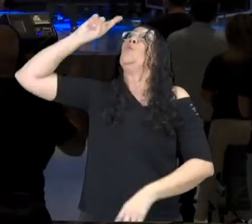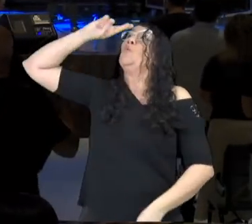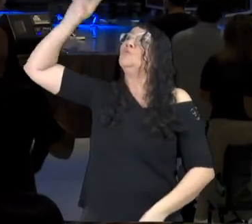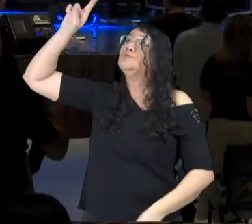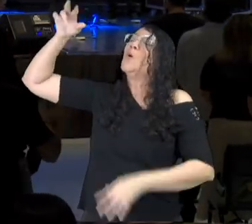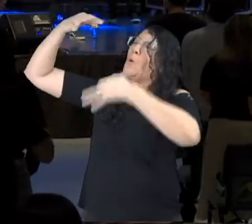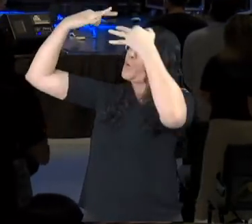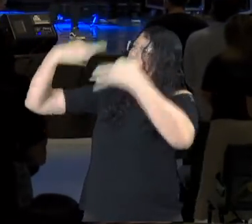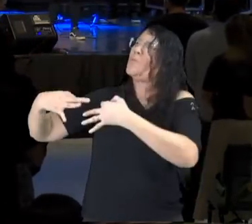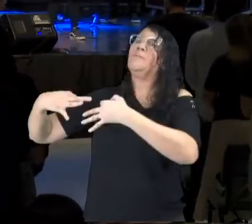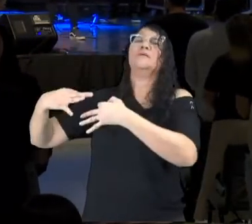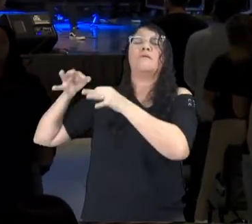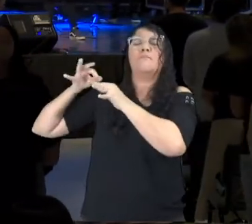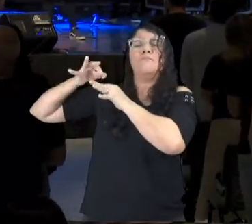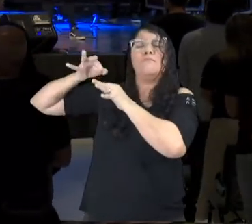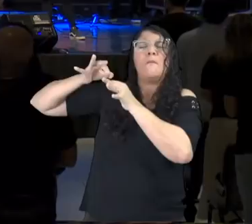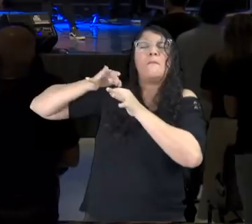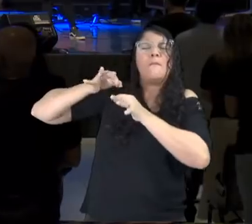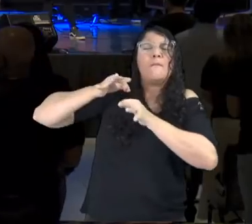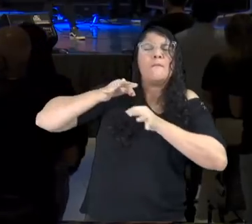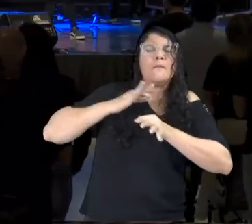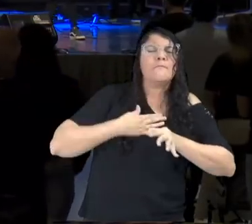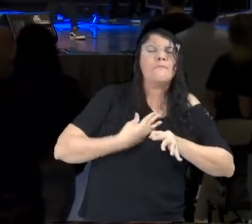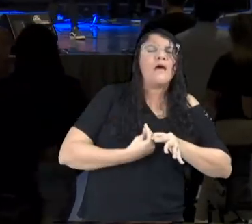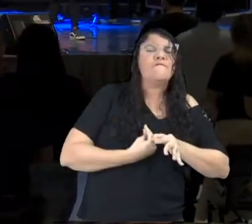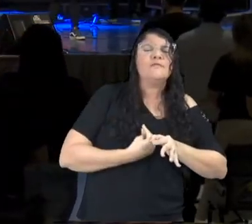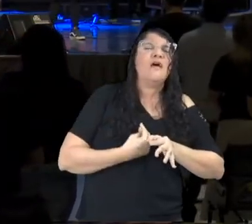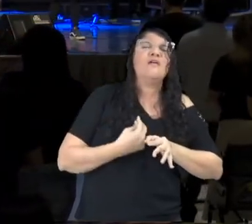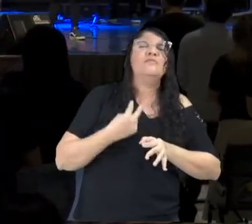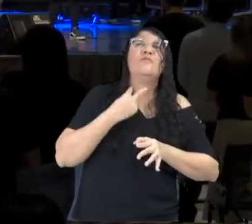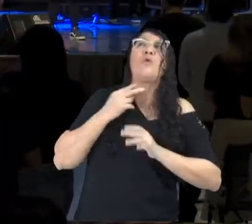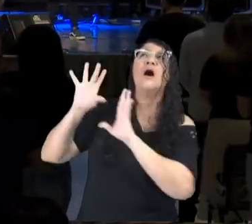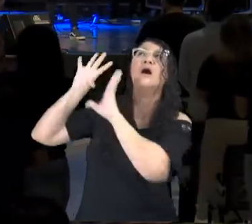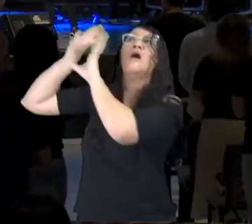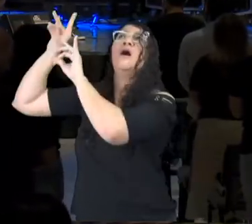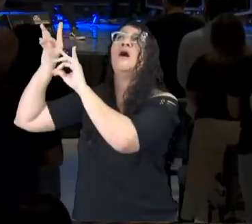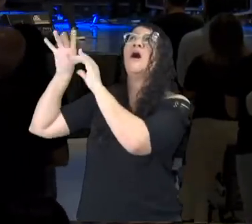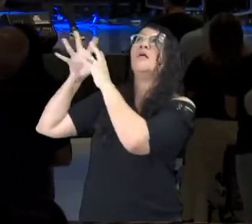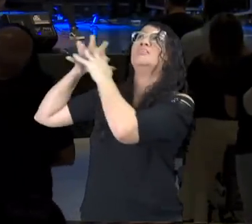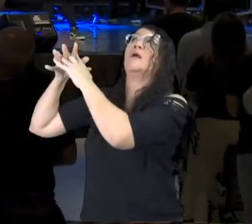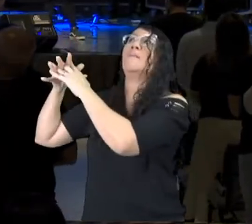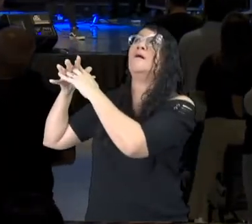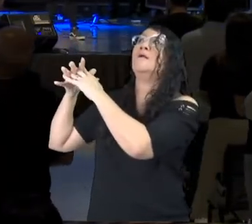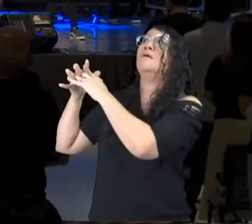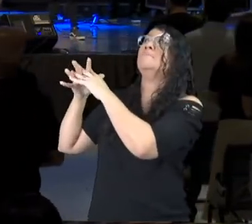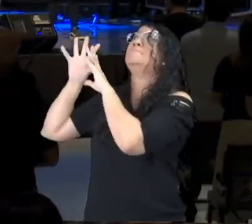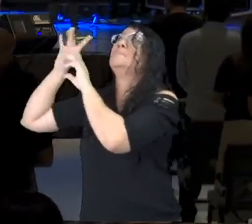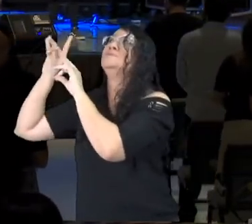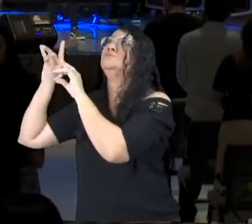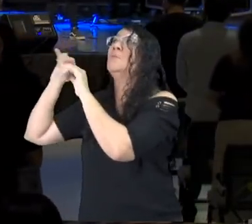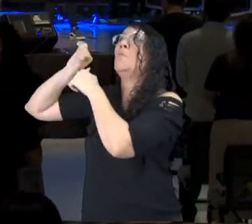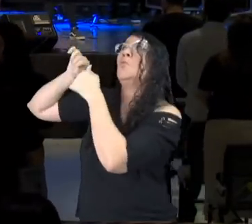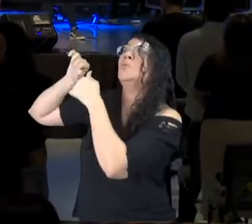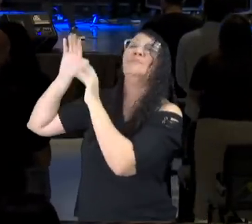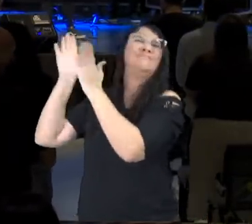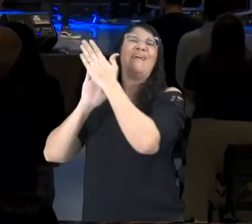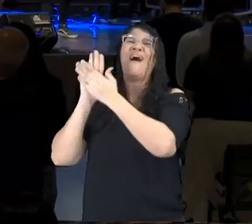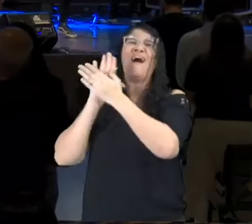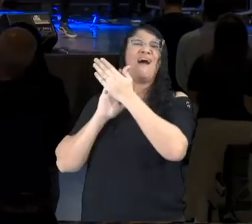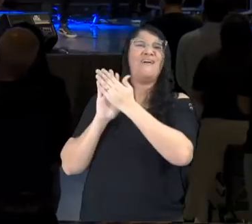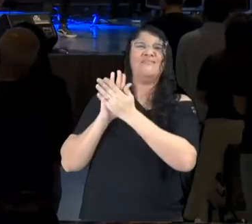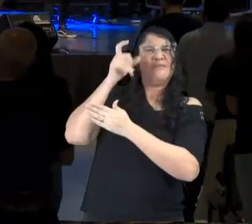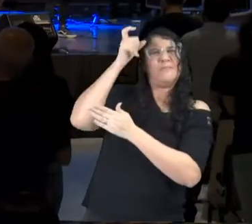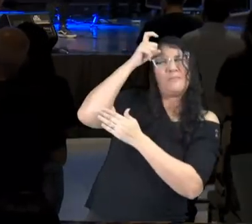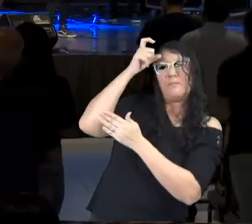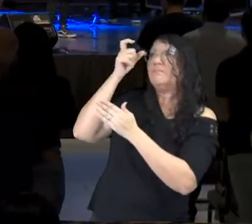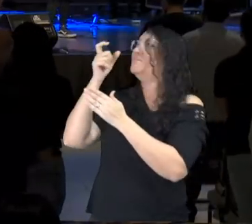para comigo. Ninguém pode impedir, nada pode impedir, nem a morte, nem a vida, nem anjos, nem principados, nem